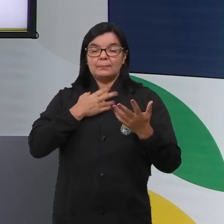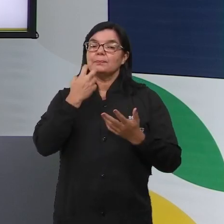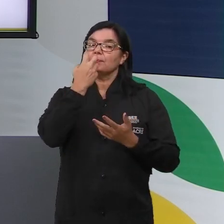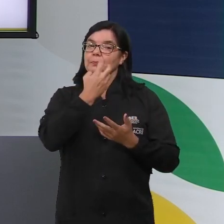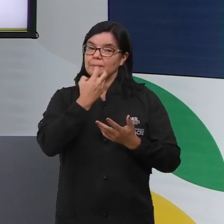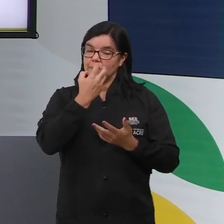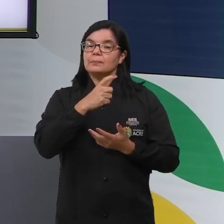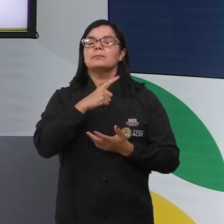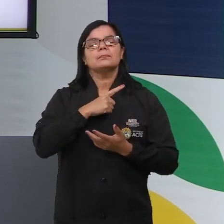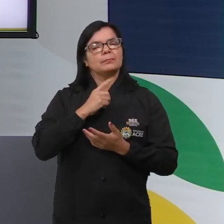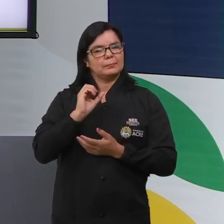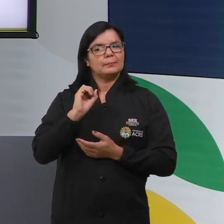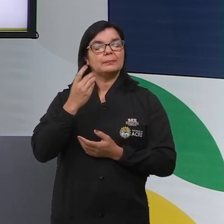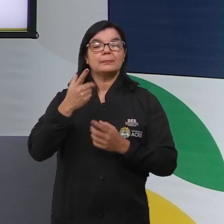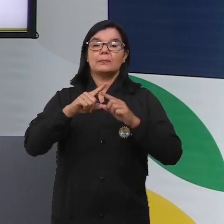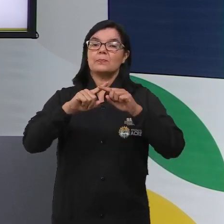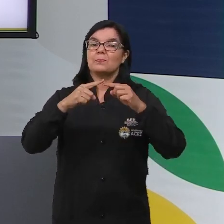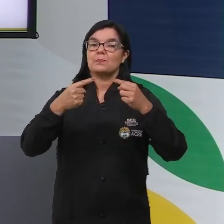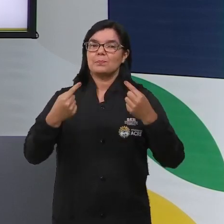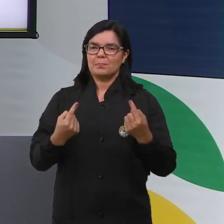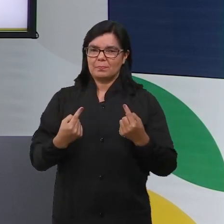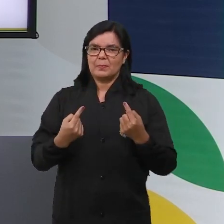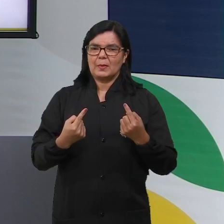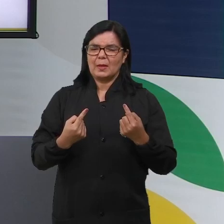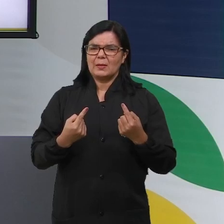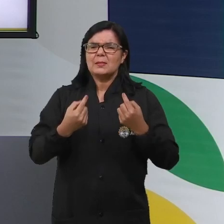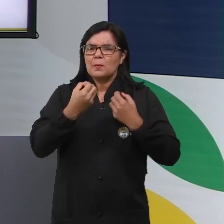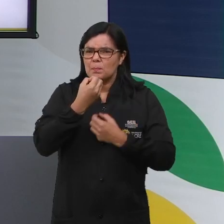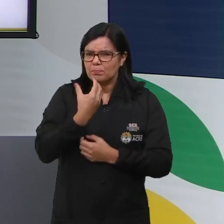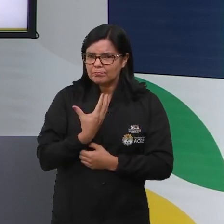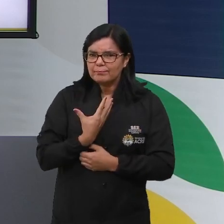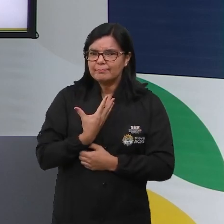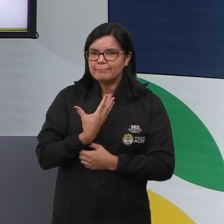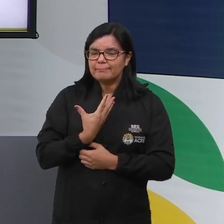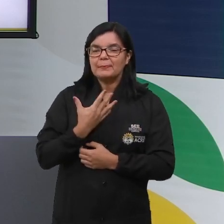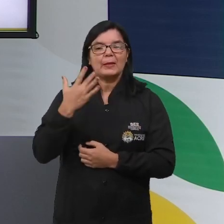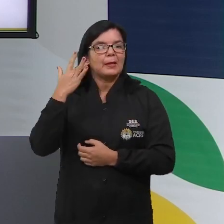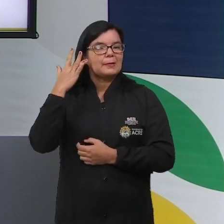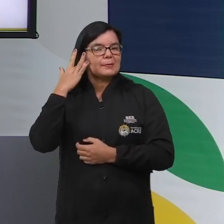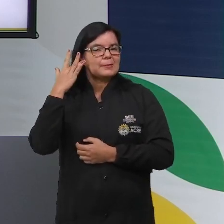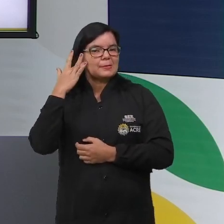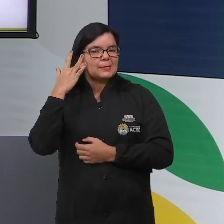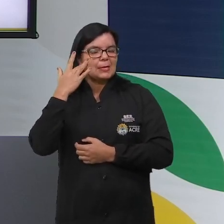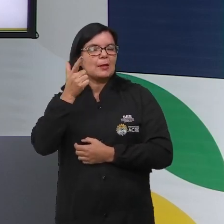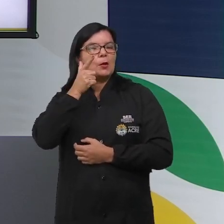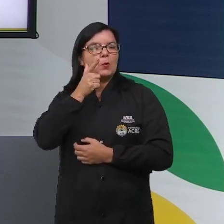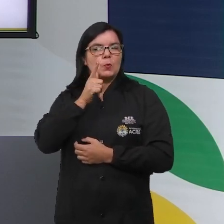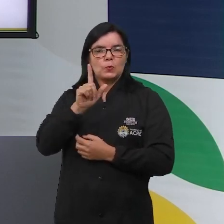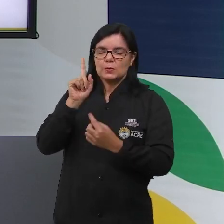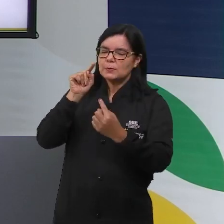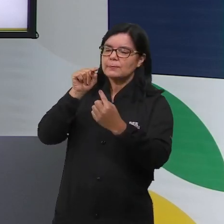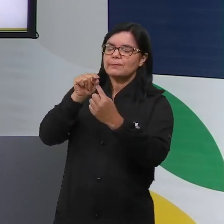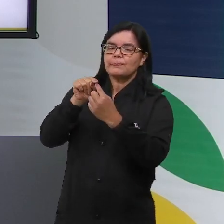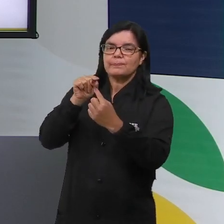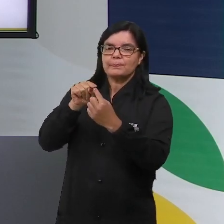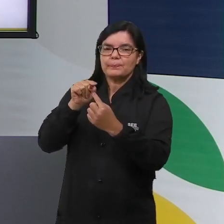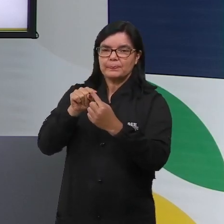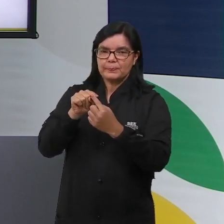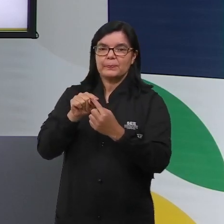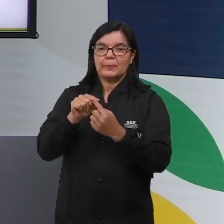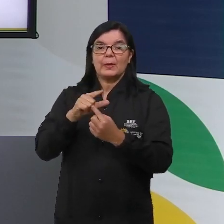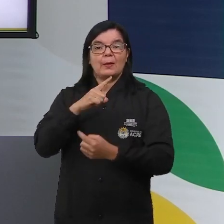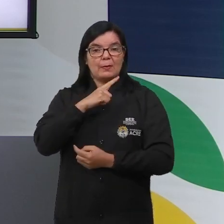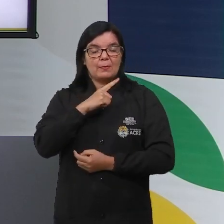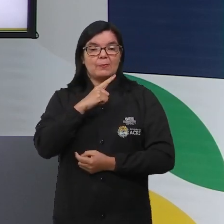vai existir, com certeza, mas ela será eficaz, quer dizer, ela vai atingir o seu objetivo, vai